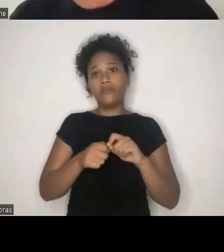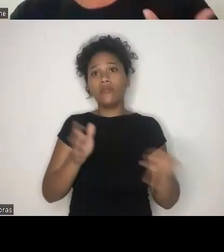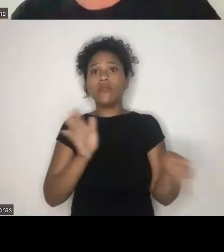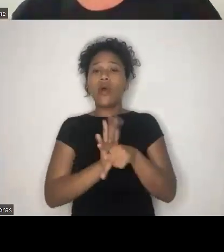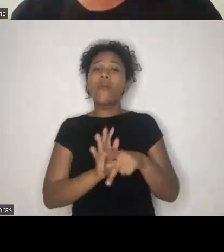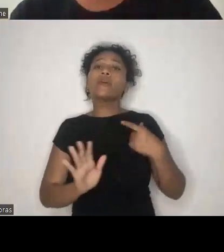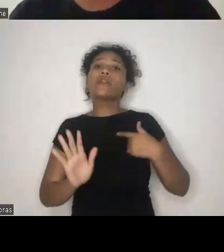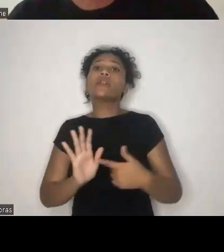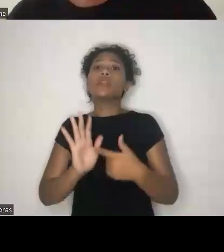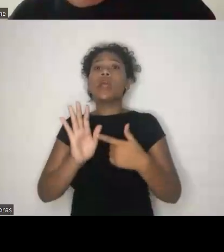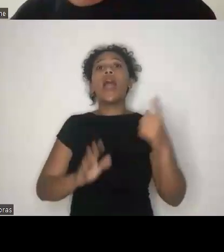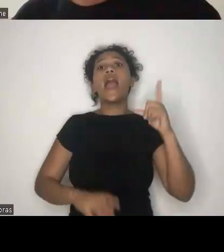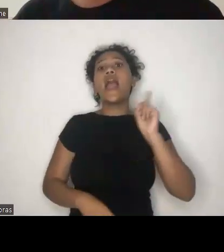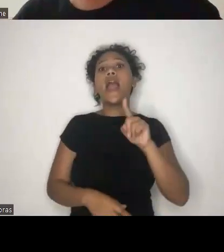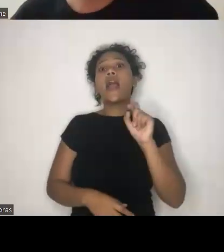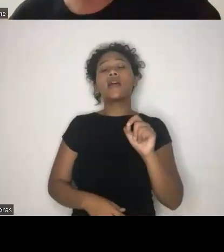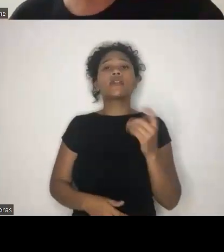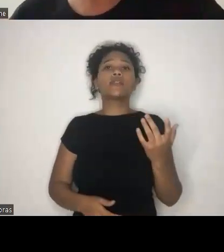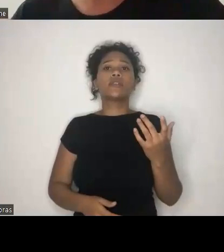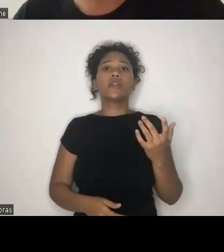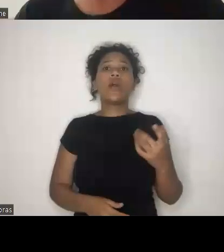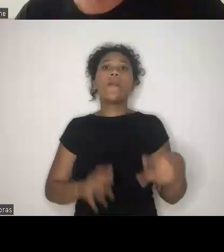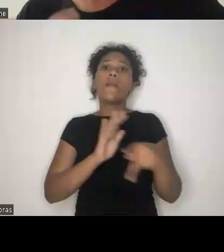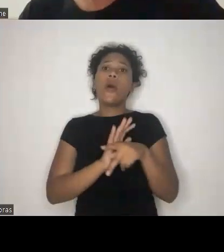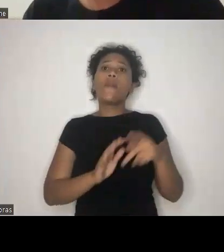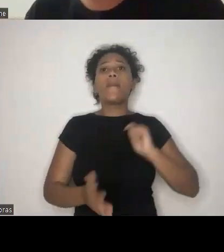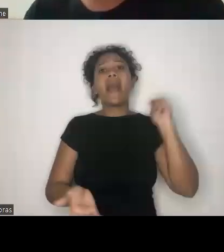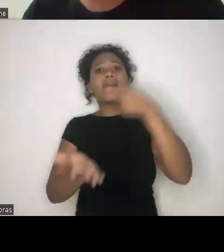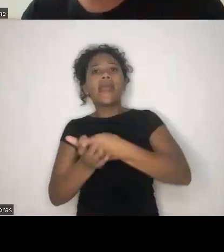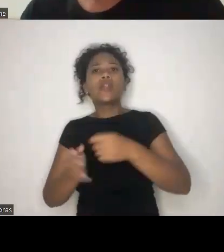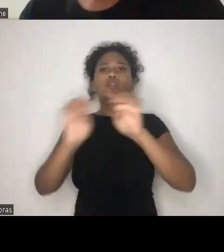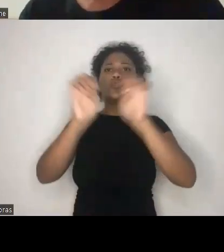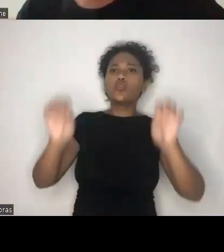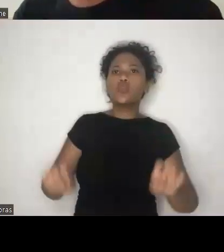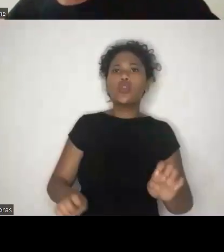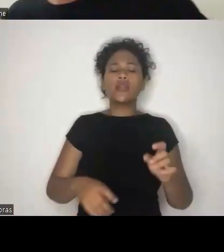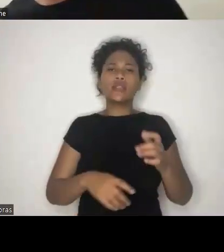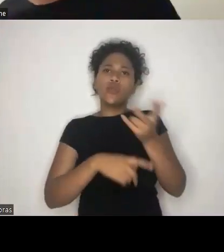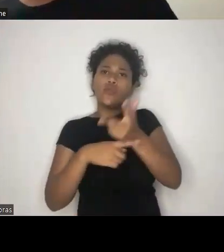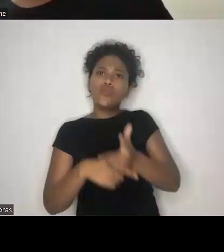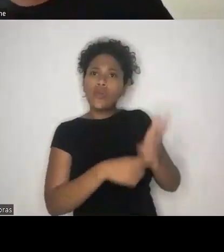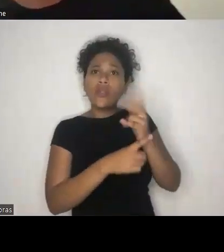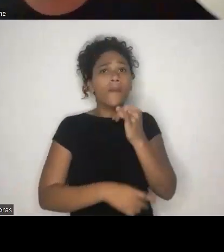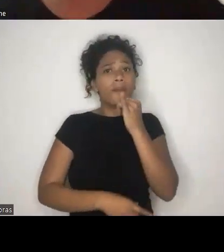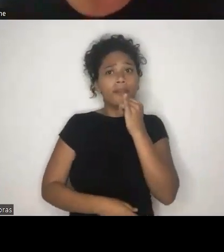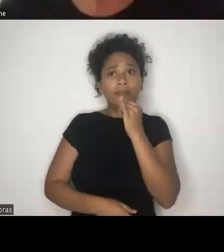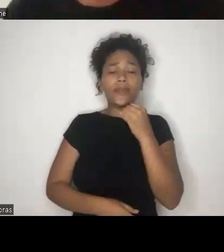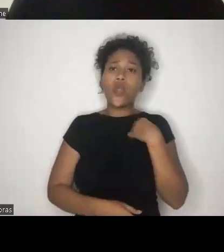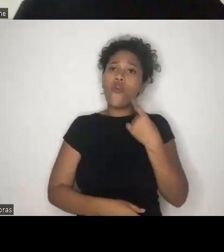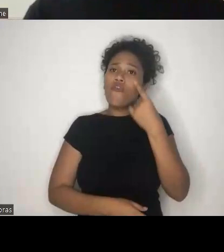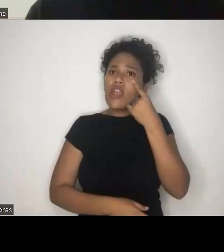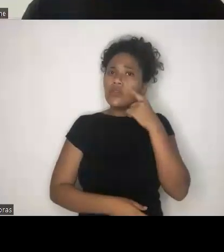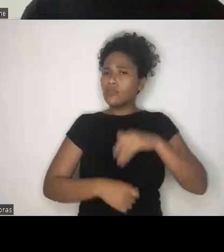a tangibilizar linhas de pagamento de infraestrutura e cenografia então por exemplo eu vejo muito mais